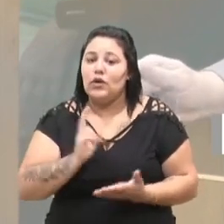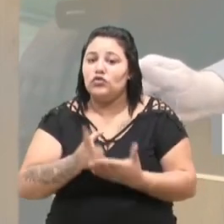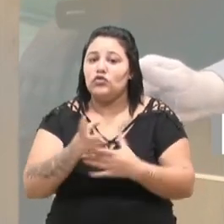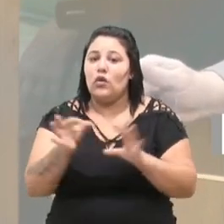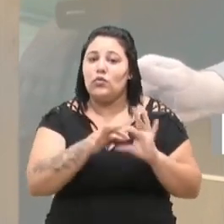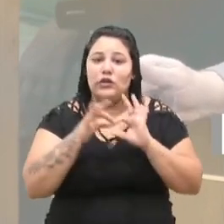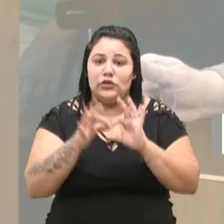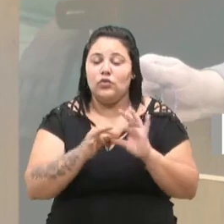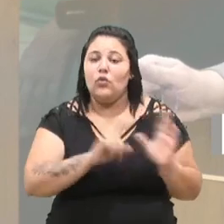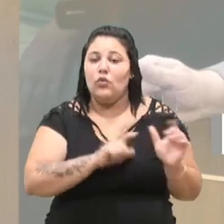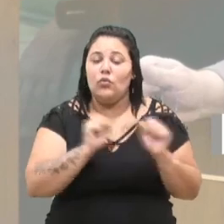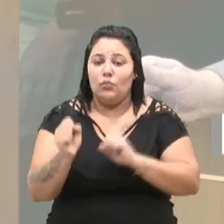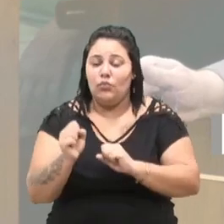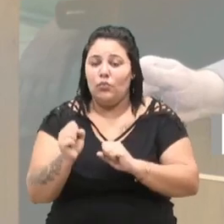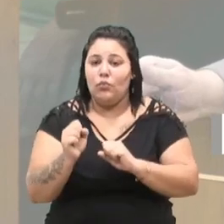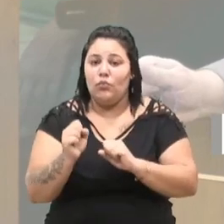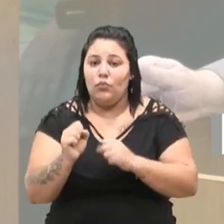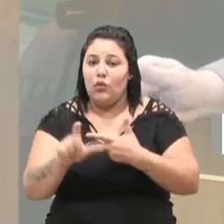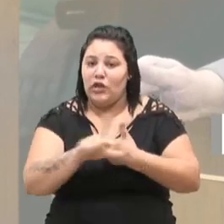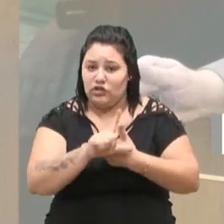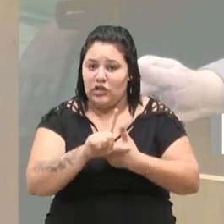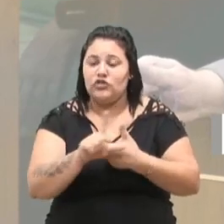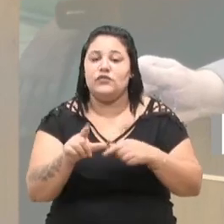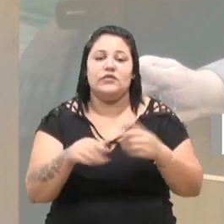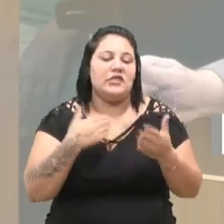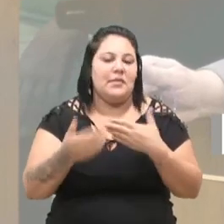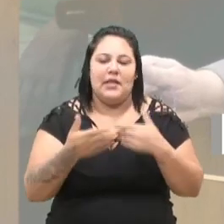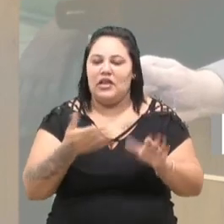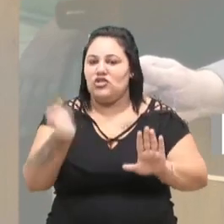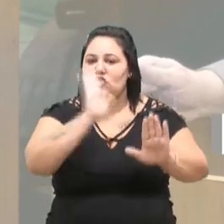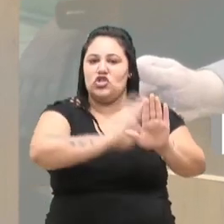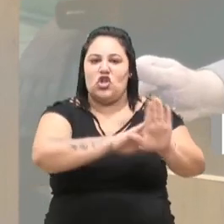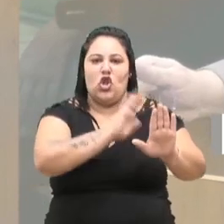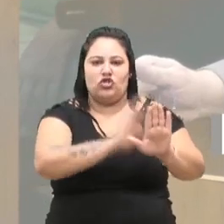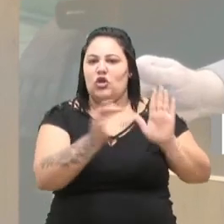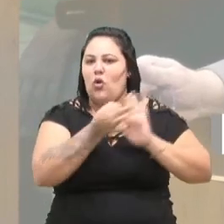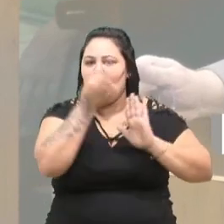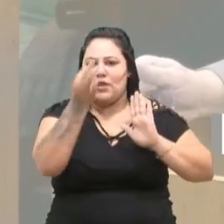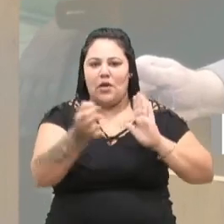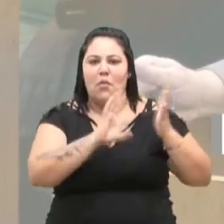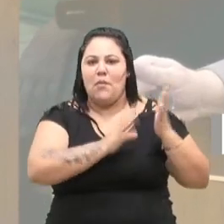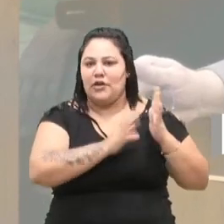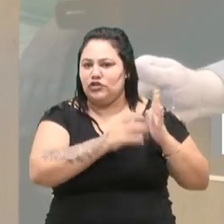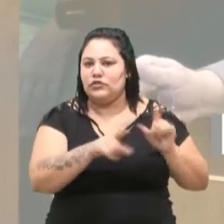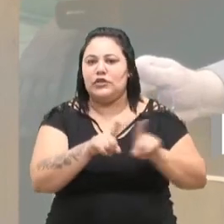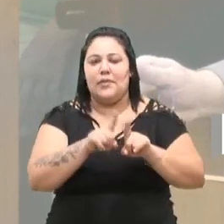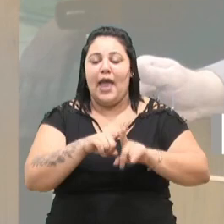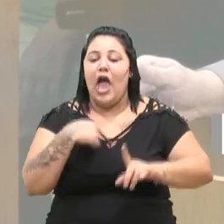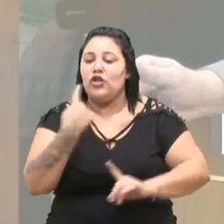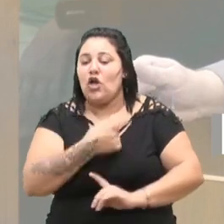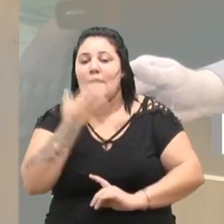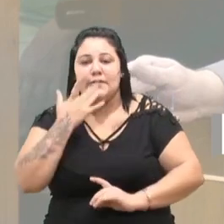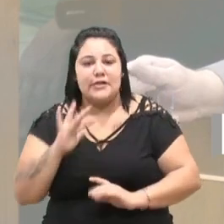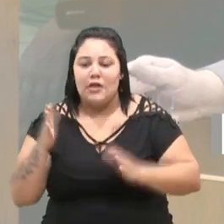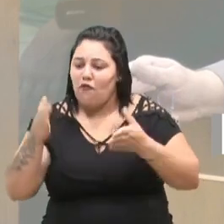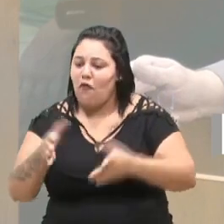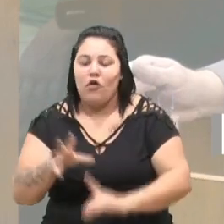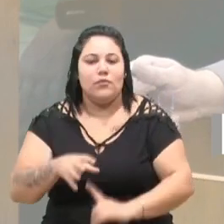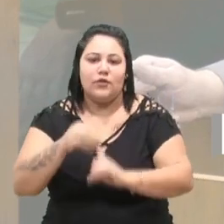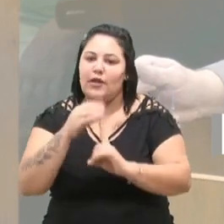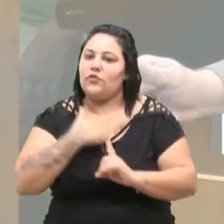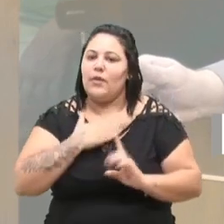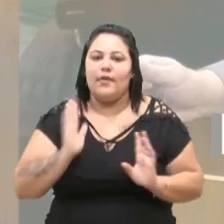legislativo unido, independente de ideologias partidárias, as nossas crianças, para mim, são o foco e a